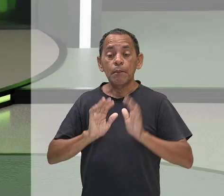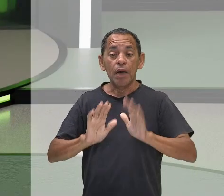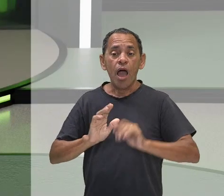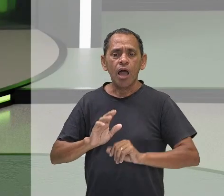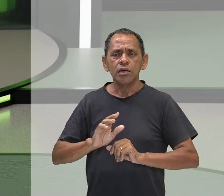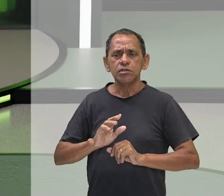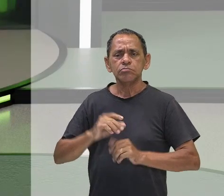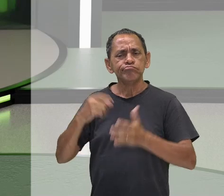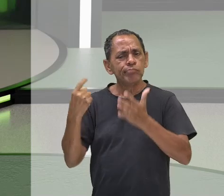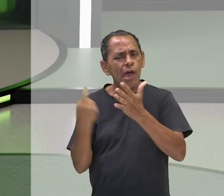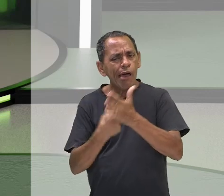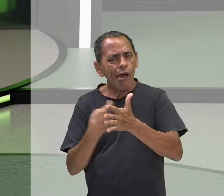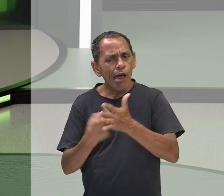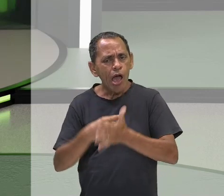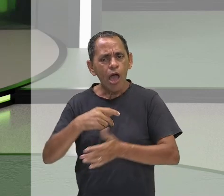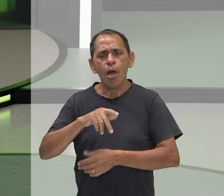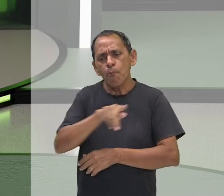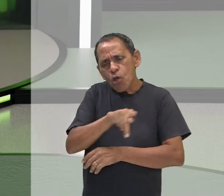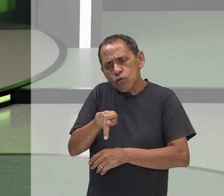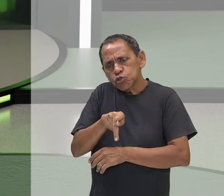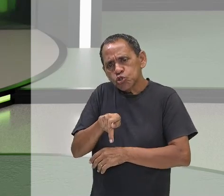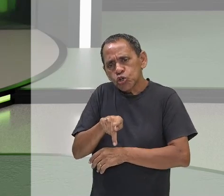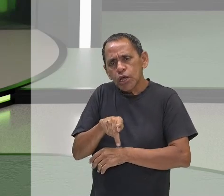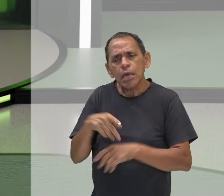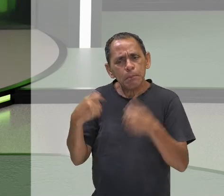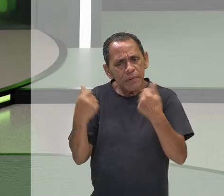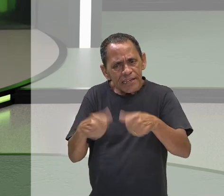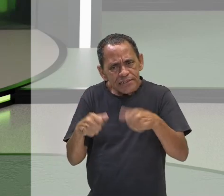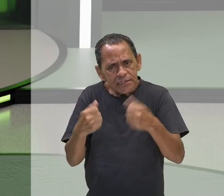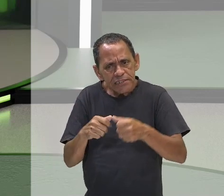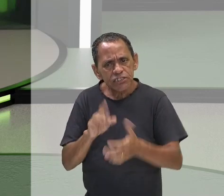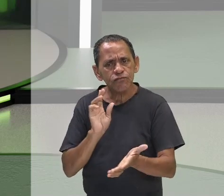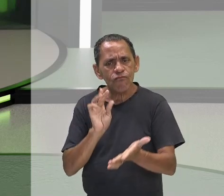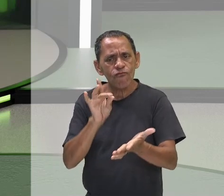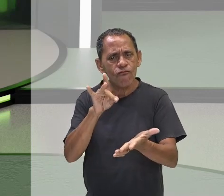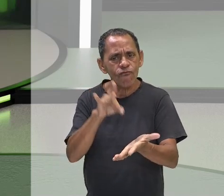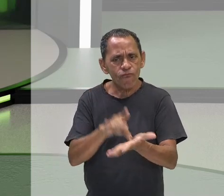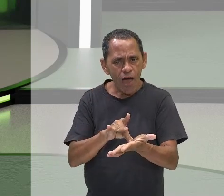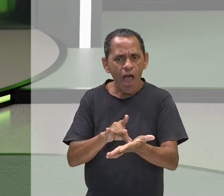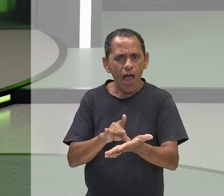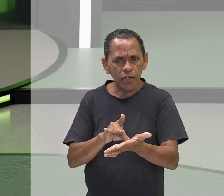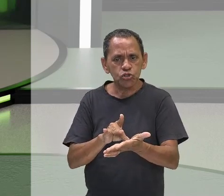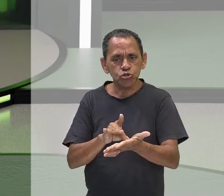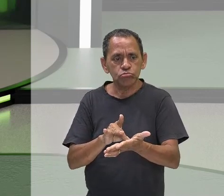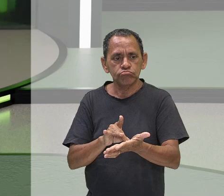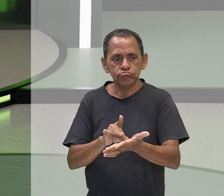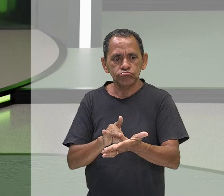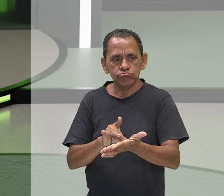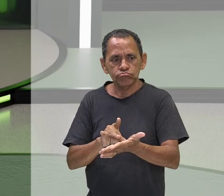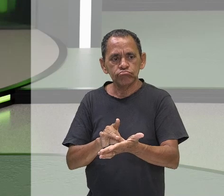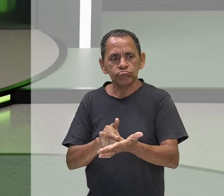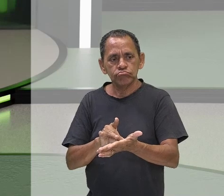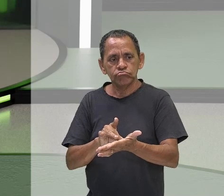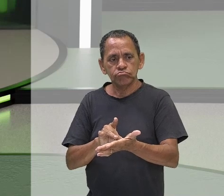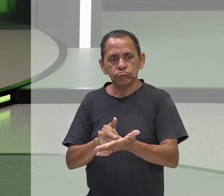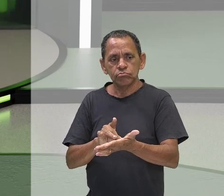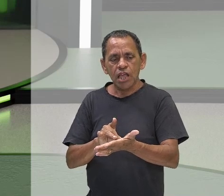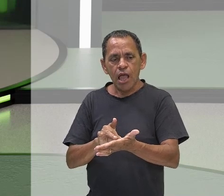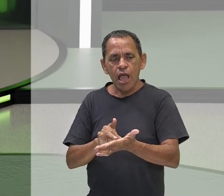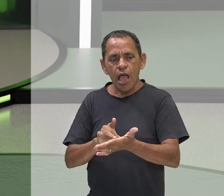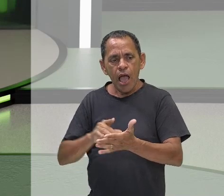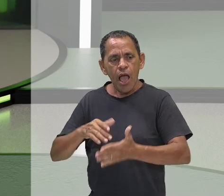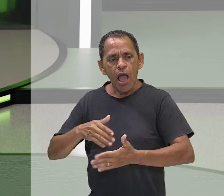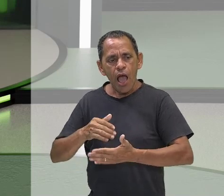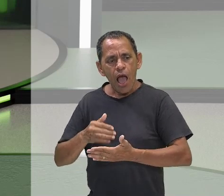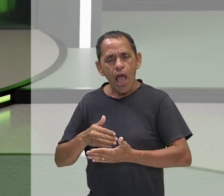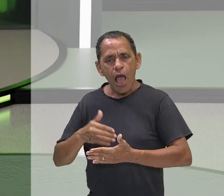isso aí já é uma questão de escolha. É necessário perpetuar a espécie? Isso aí é uma questão de escolha. Isso aí é uma